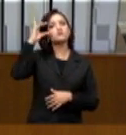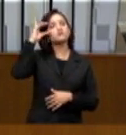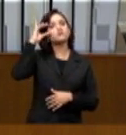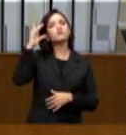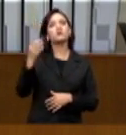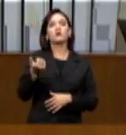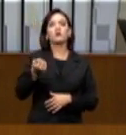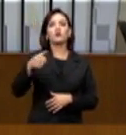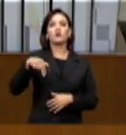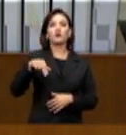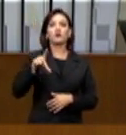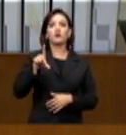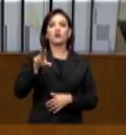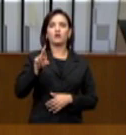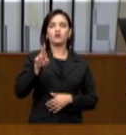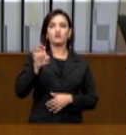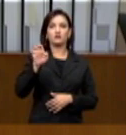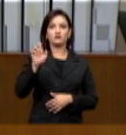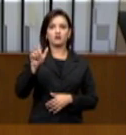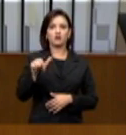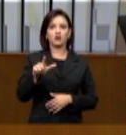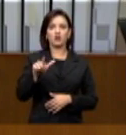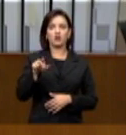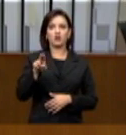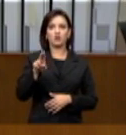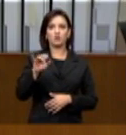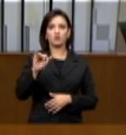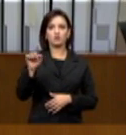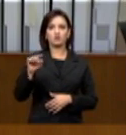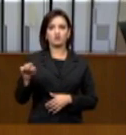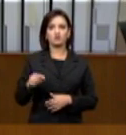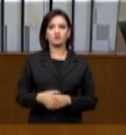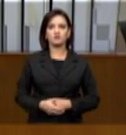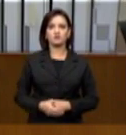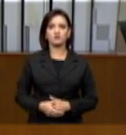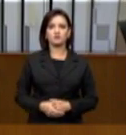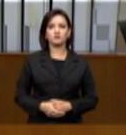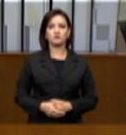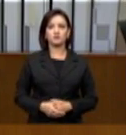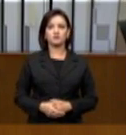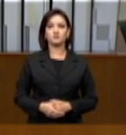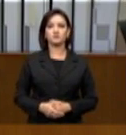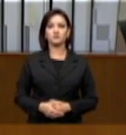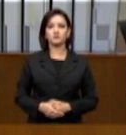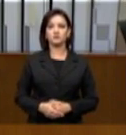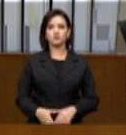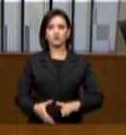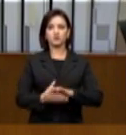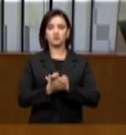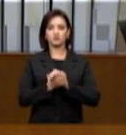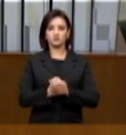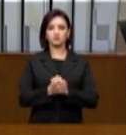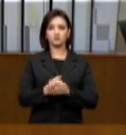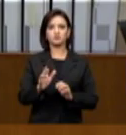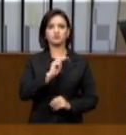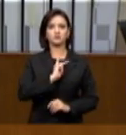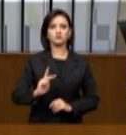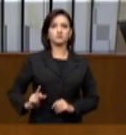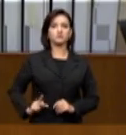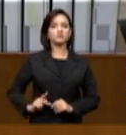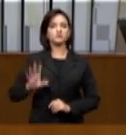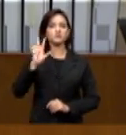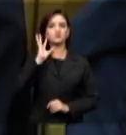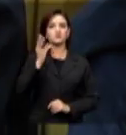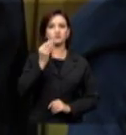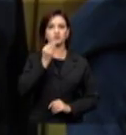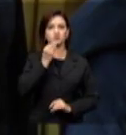Excelentíssimo senhor presidente, ministro Dias Toffoli, excelentíssima senhora ministra relatora,